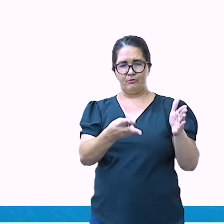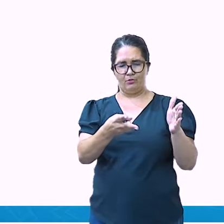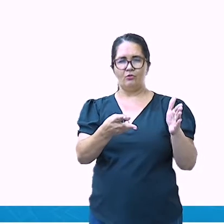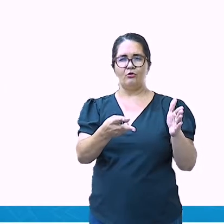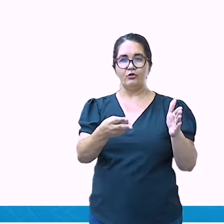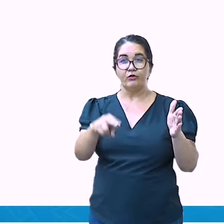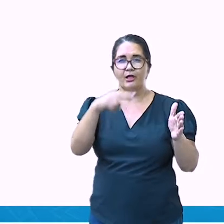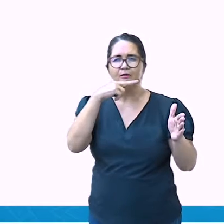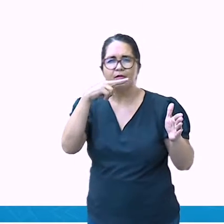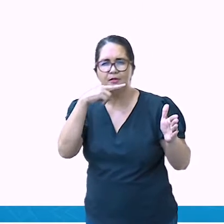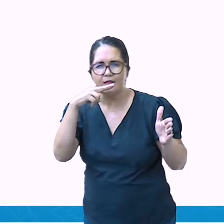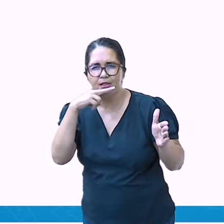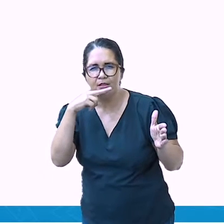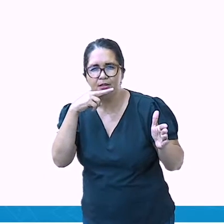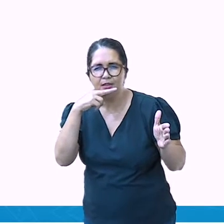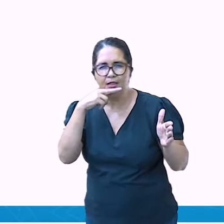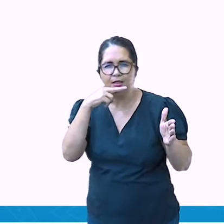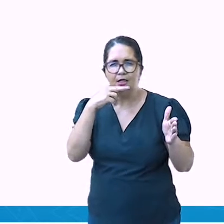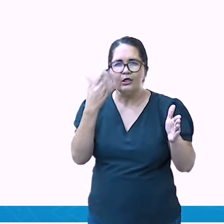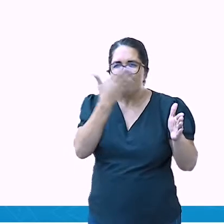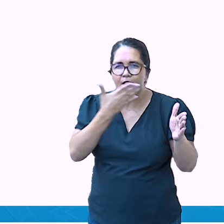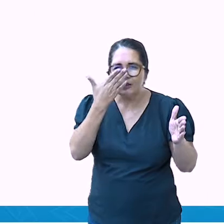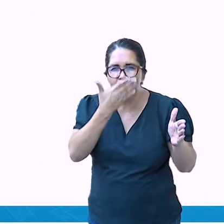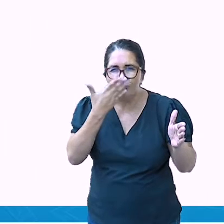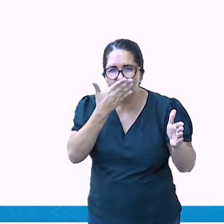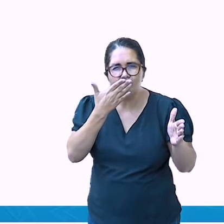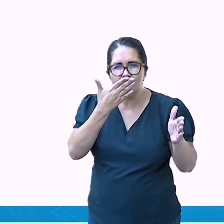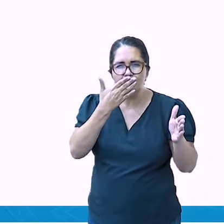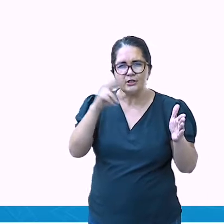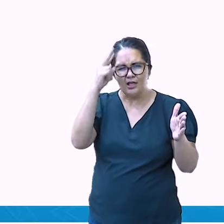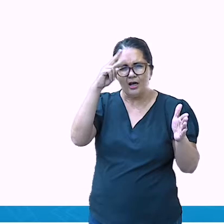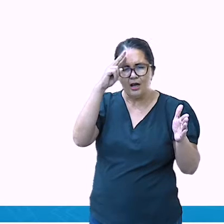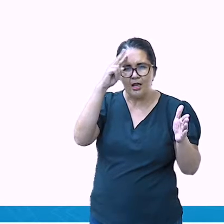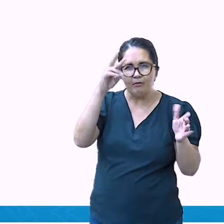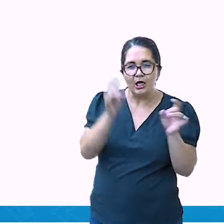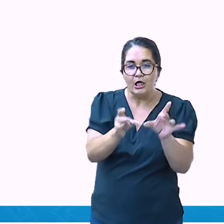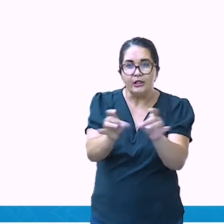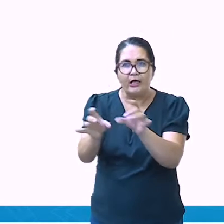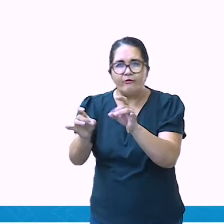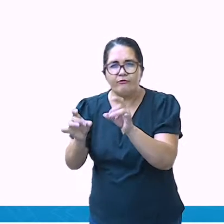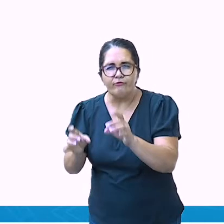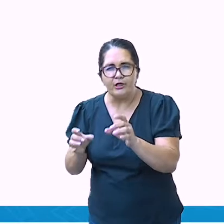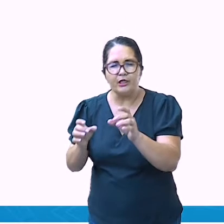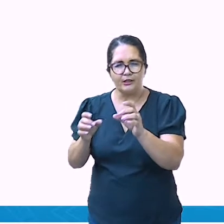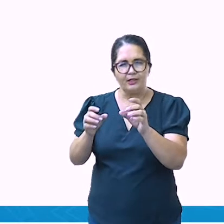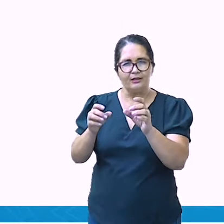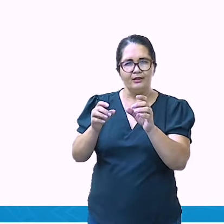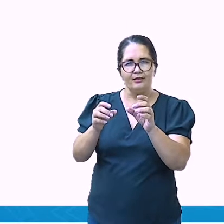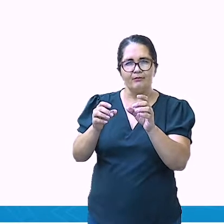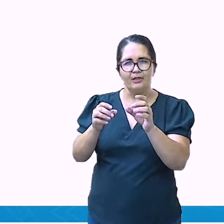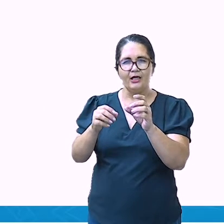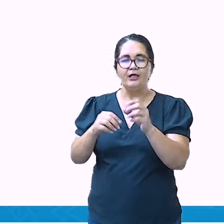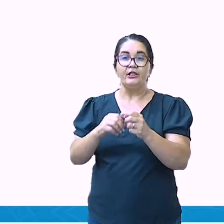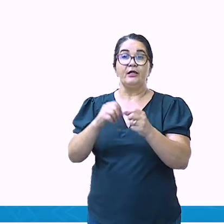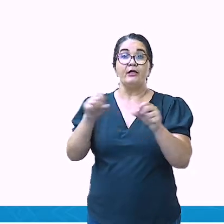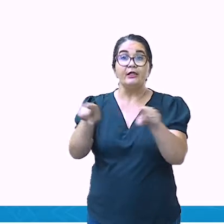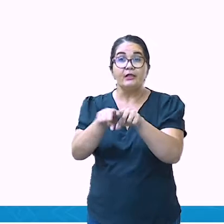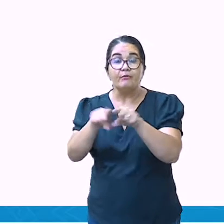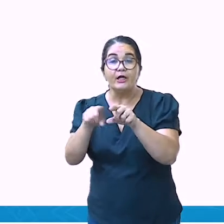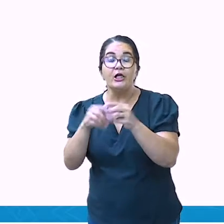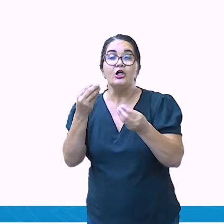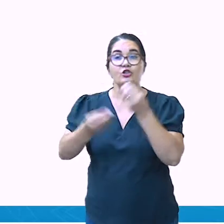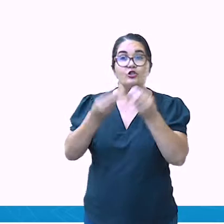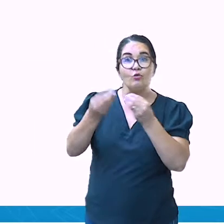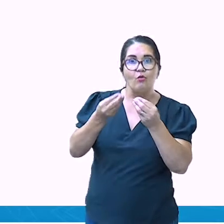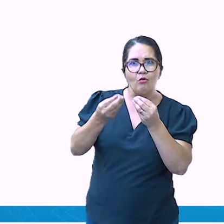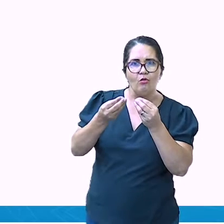cana-de-açúcar. Lá no ciclo da cana-de-açúcar tinha os engenhos. E esses engenhos,